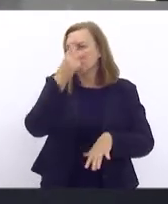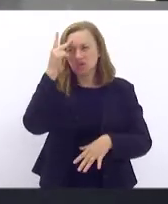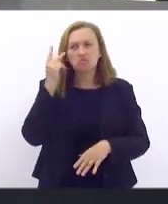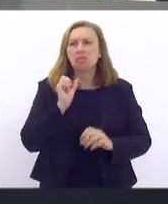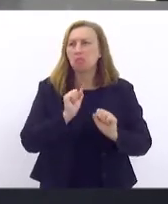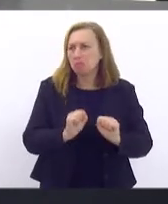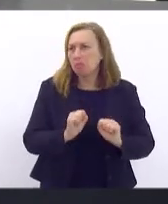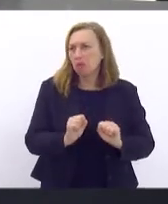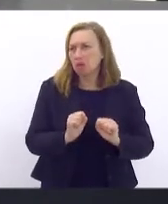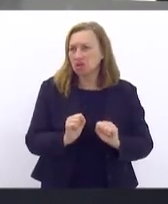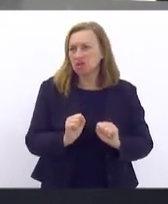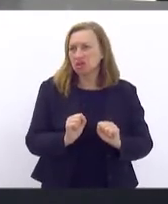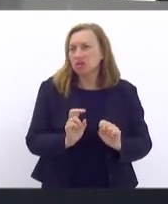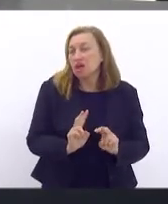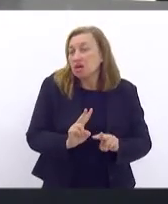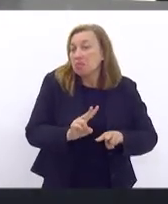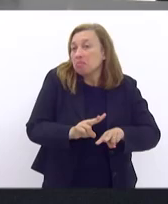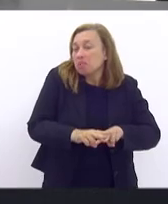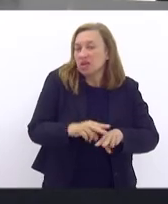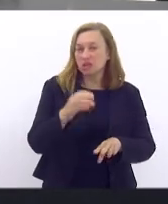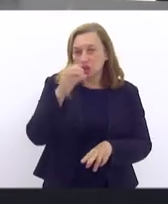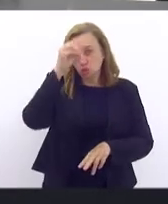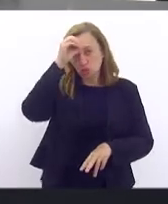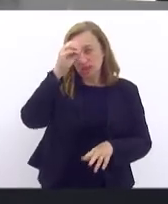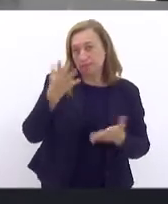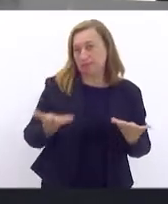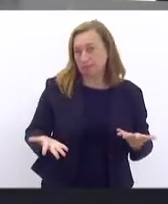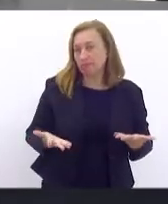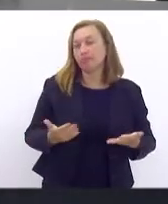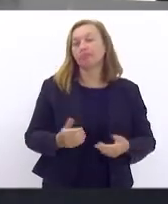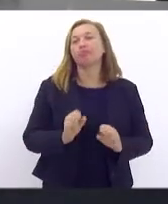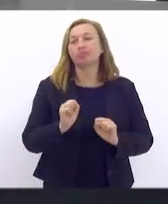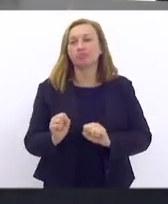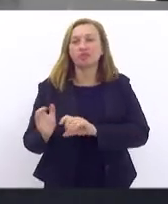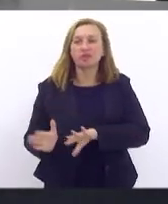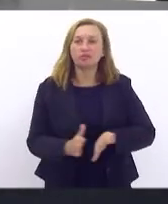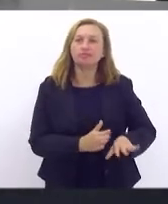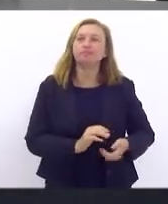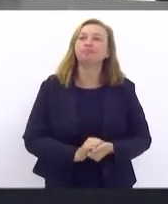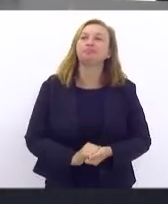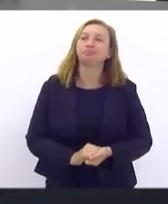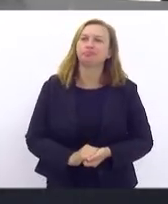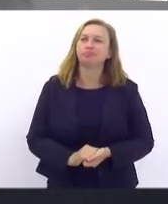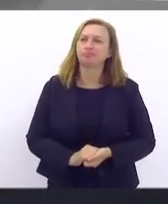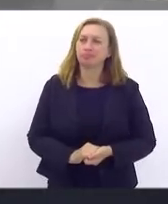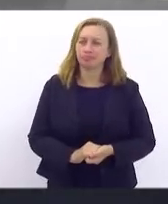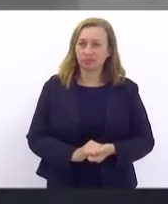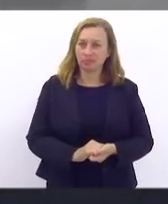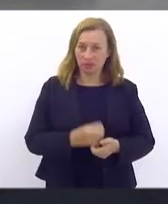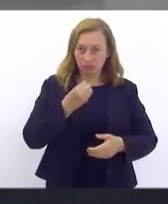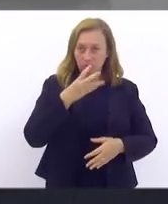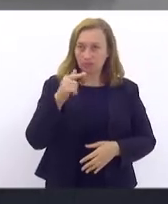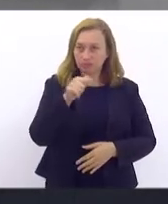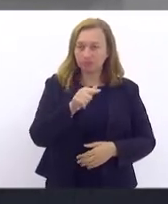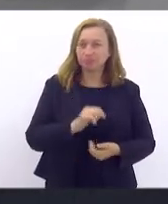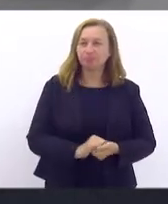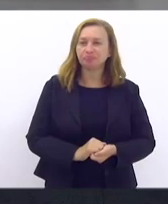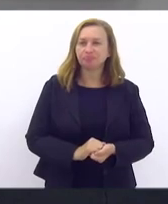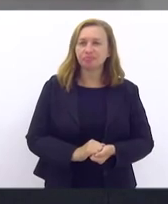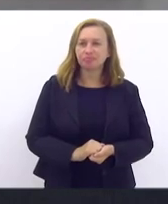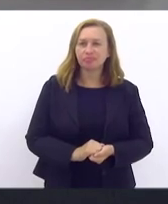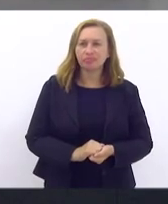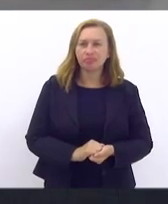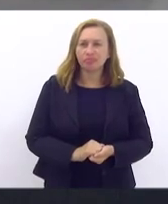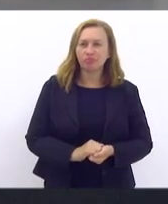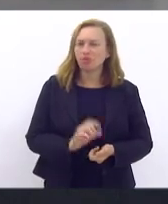qualquer um pode ser vítima de um caso desse, né? Pode passar. Bom, esse aqui,